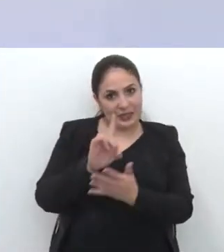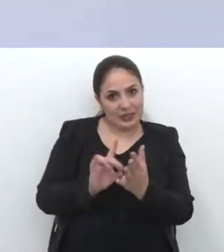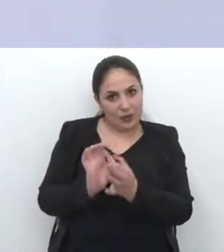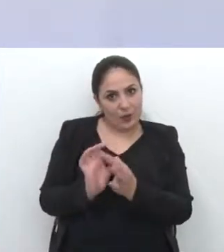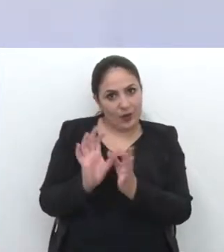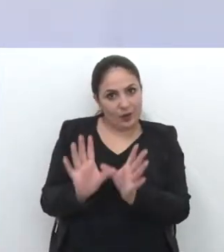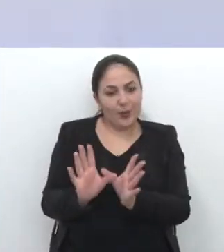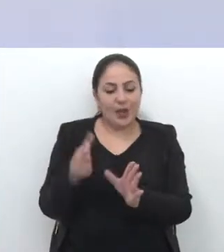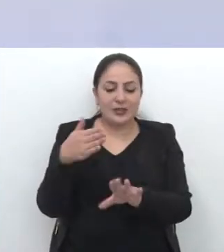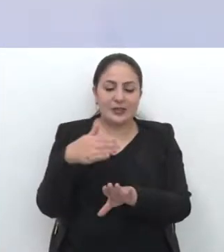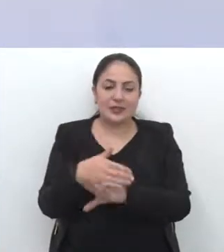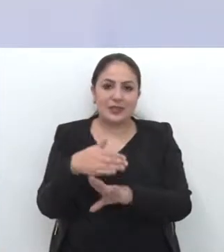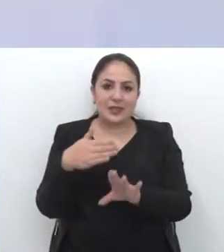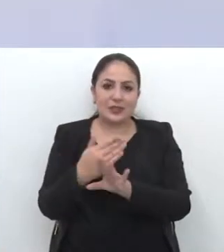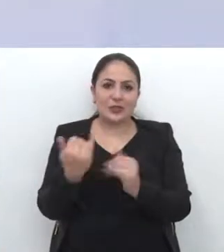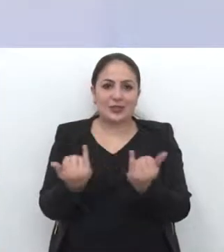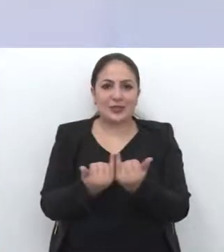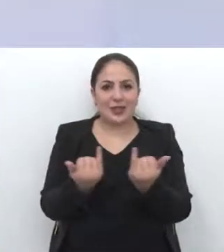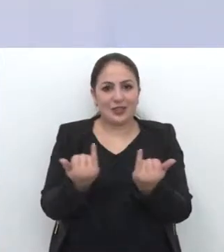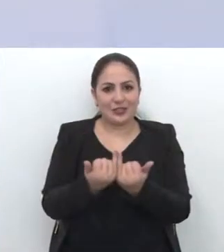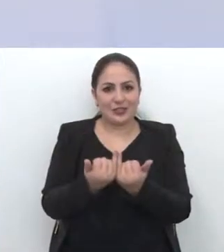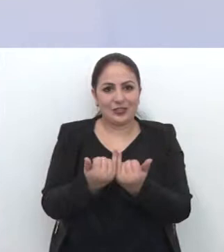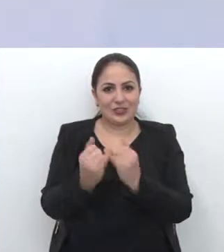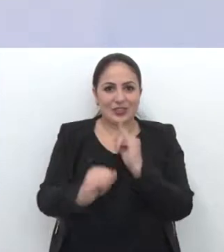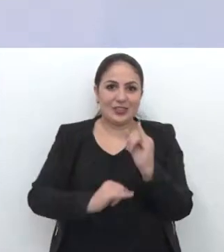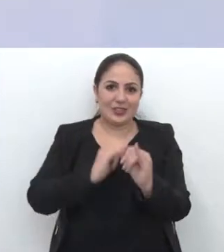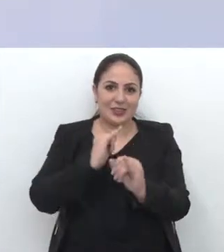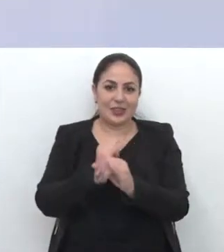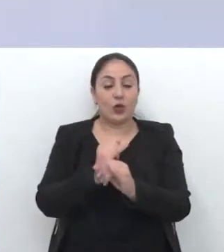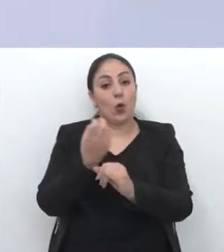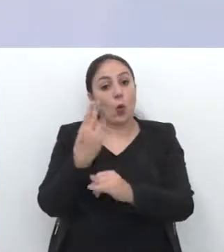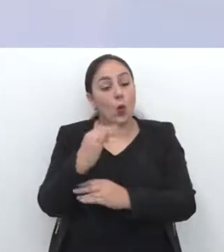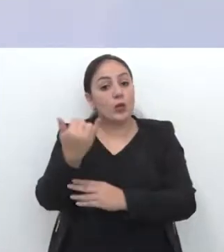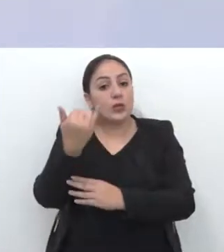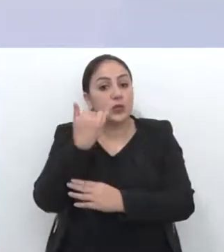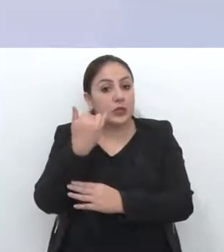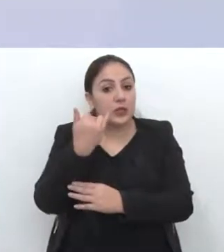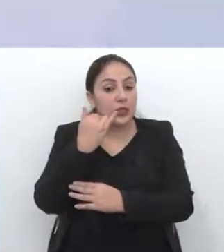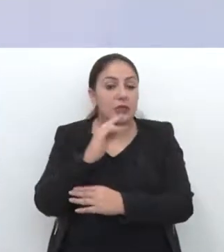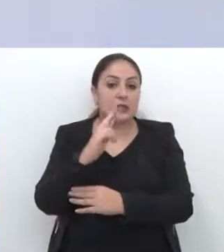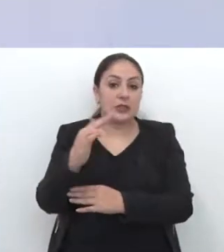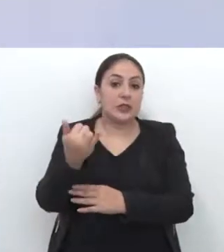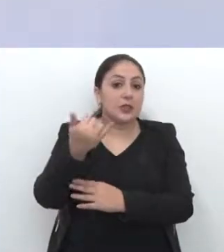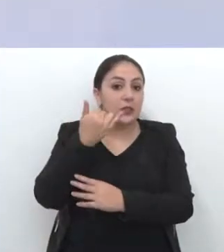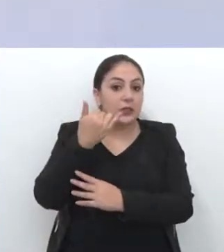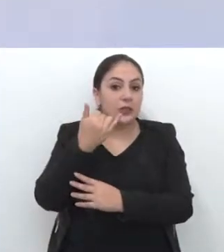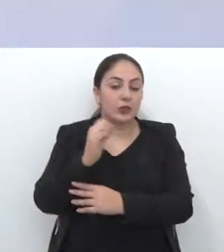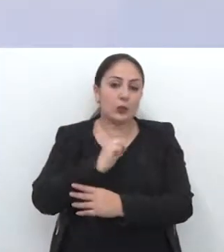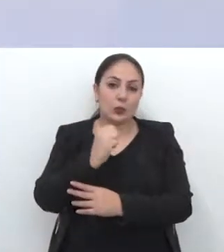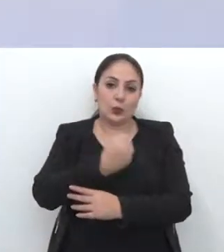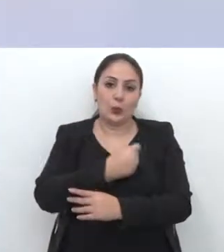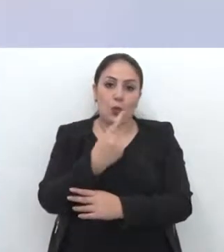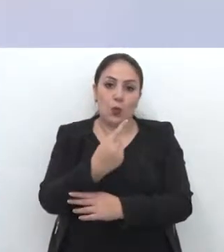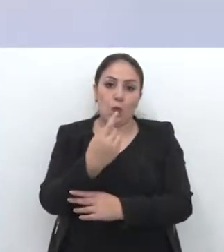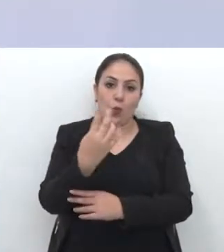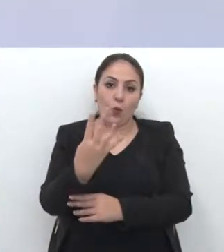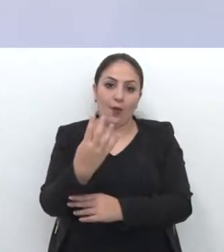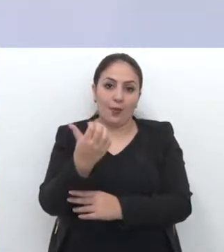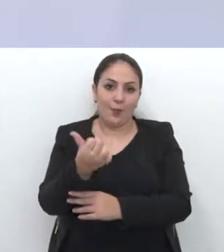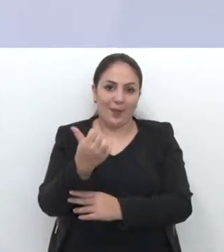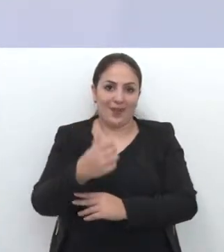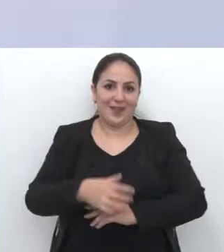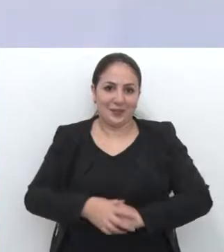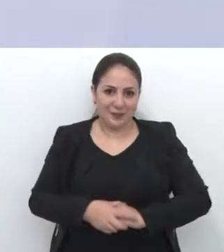a declaração liberada, você deve acessar a página da Receita na internet ou ligar para o Receita Fone através do